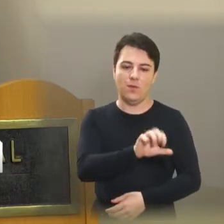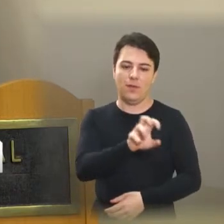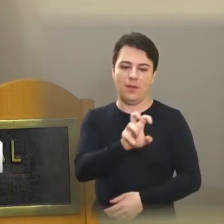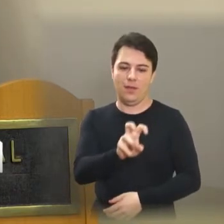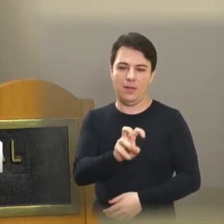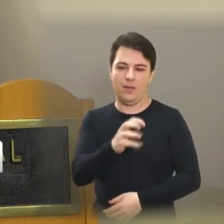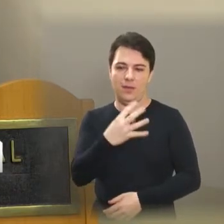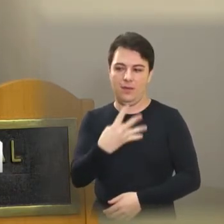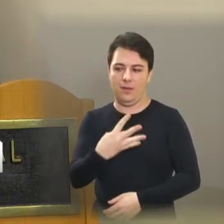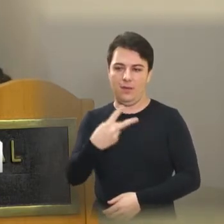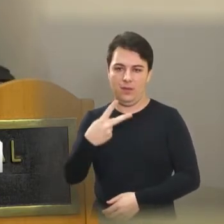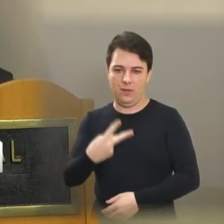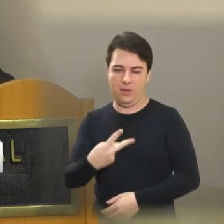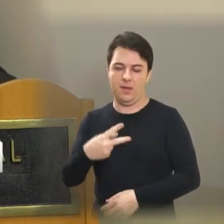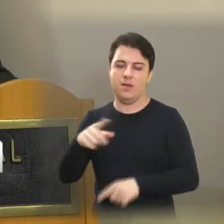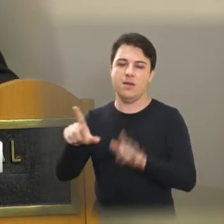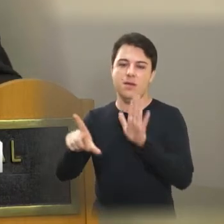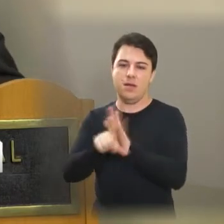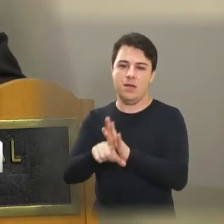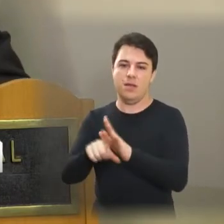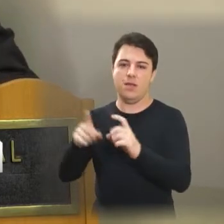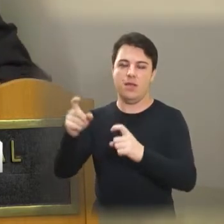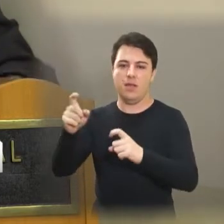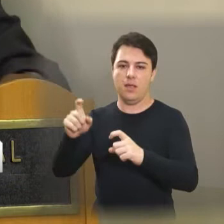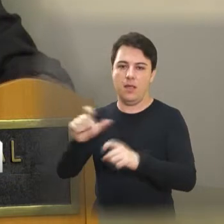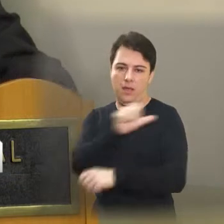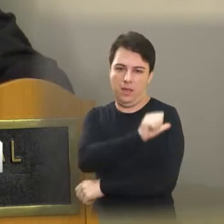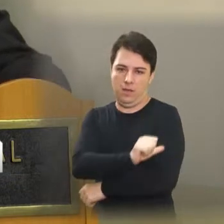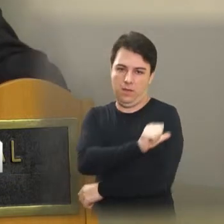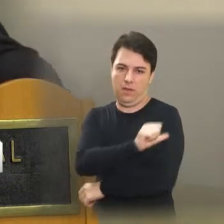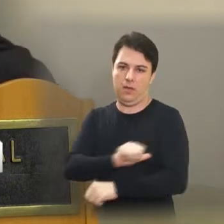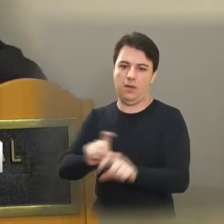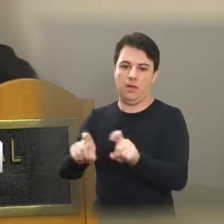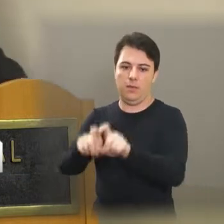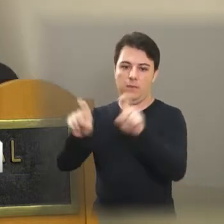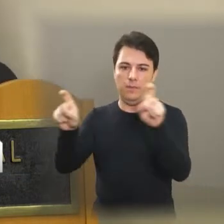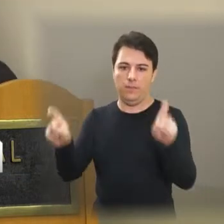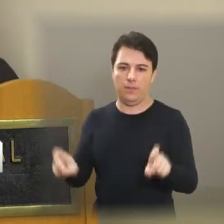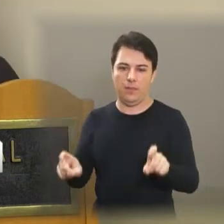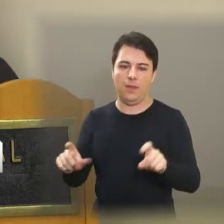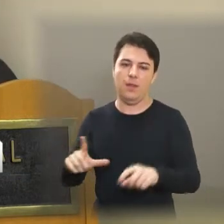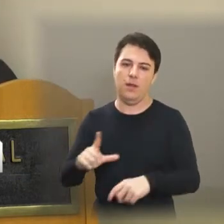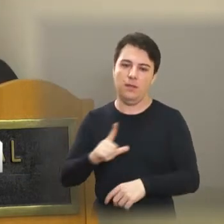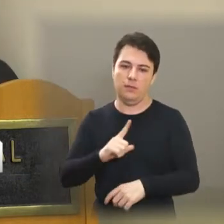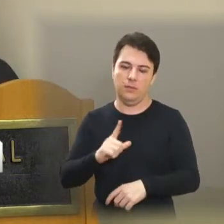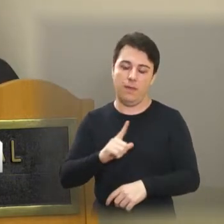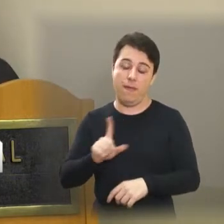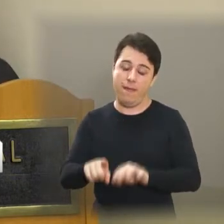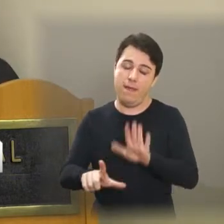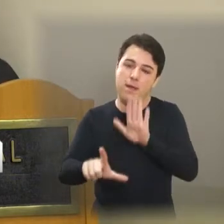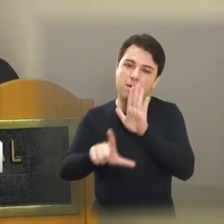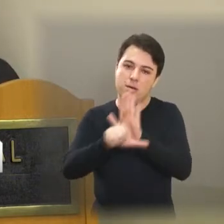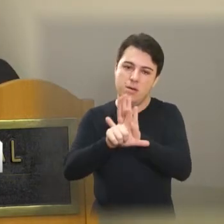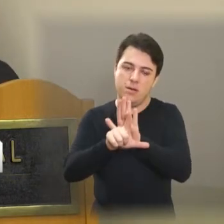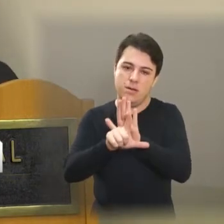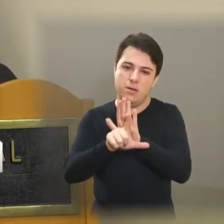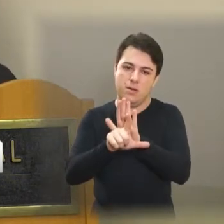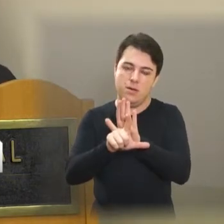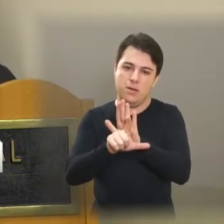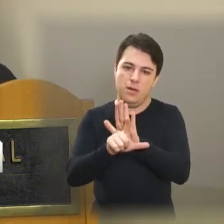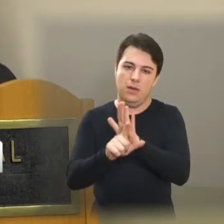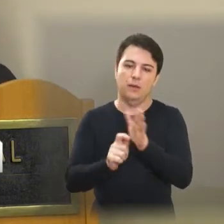9.542 e a lei do obstetra e obstetriz. É uma lei muito comovente, uma lei boa, uma lei